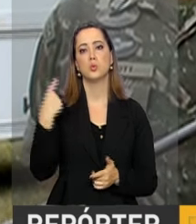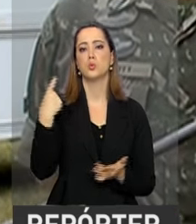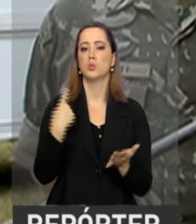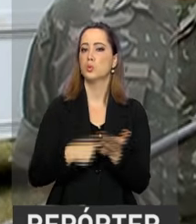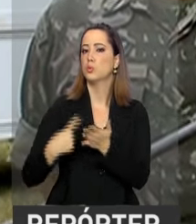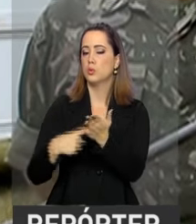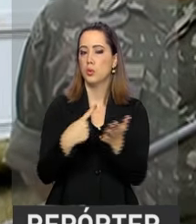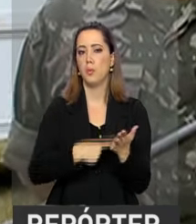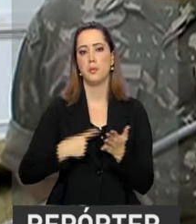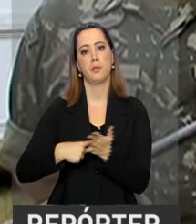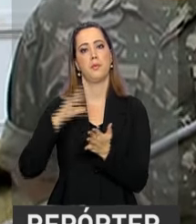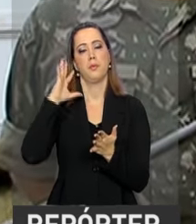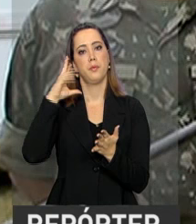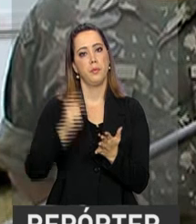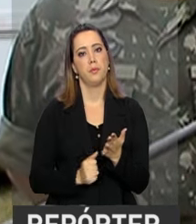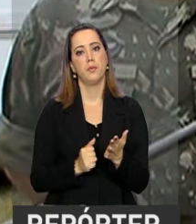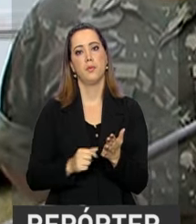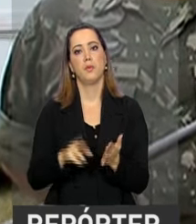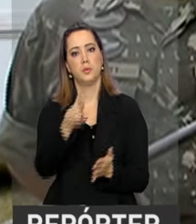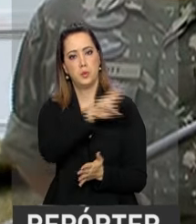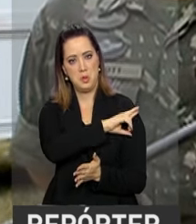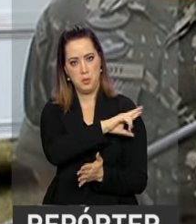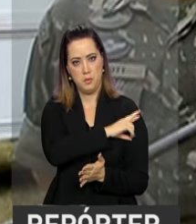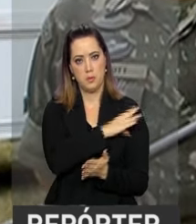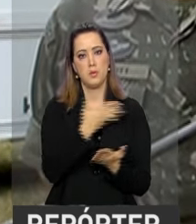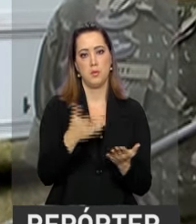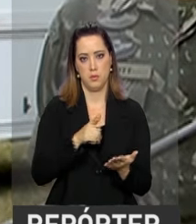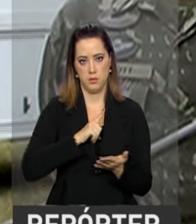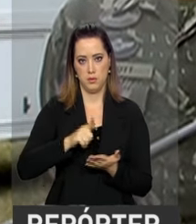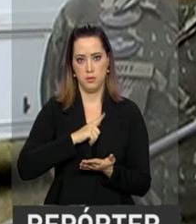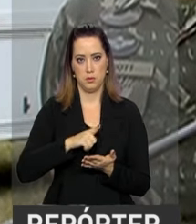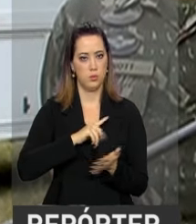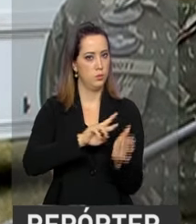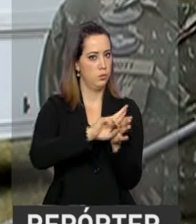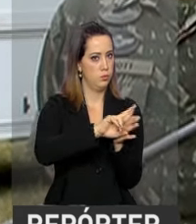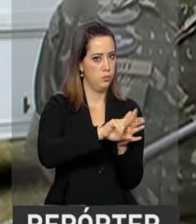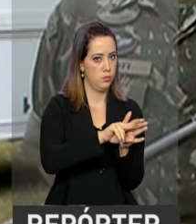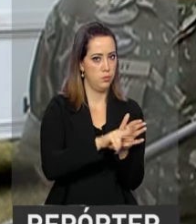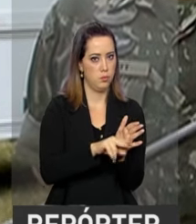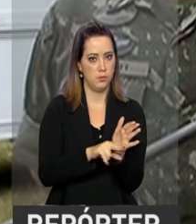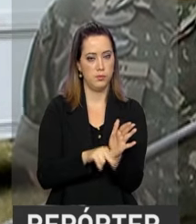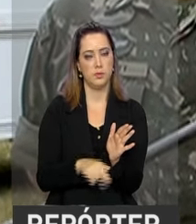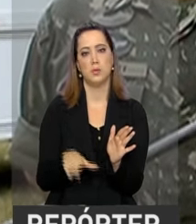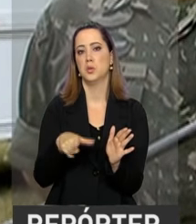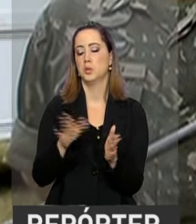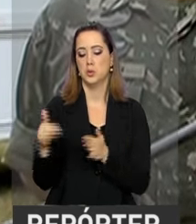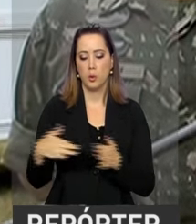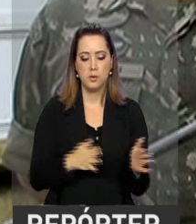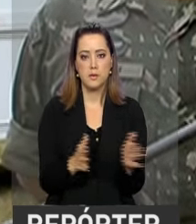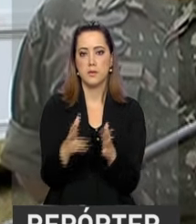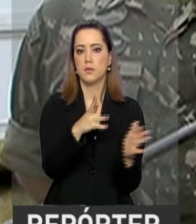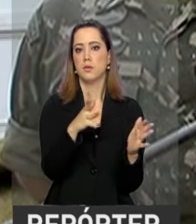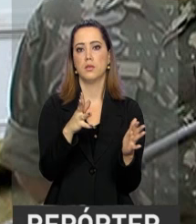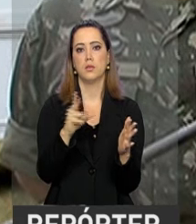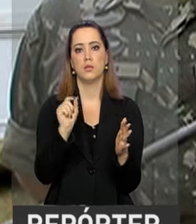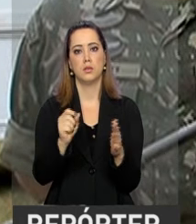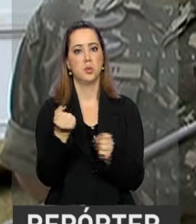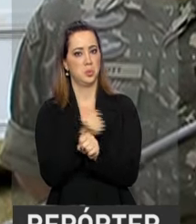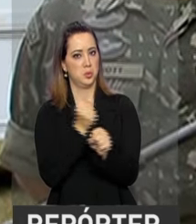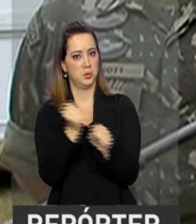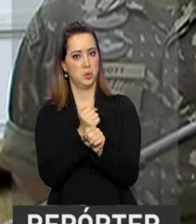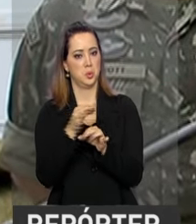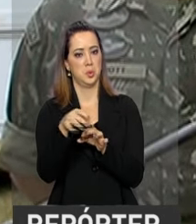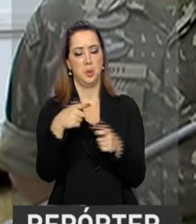diz defesa, no que diz respeito às nossas atribuições, as mais diversas, sejam vias, sejam